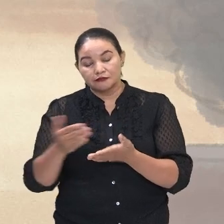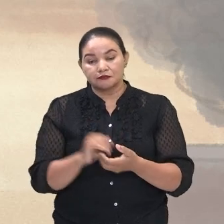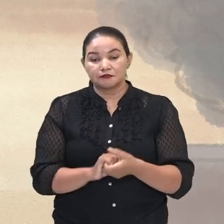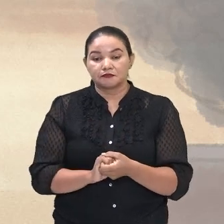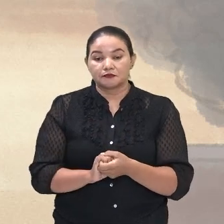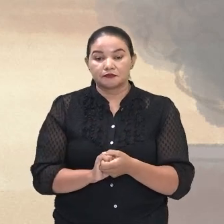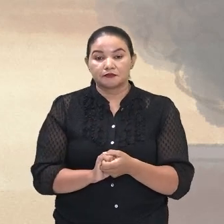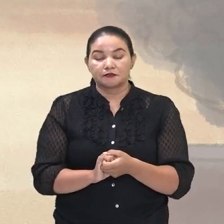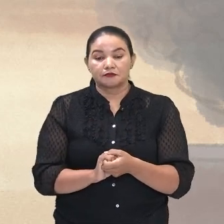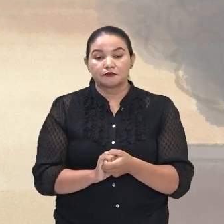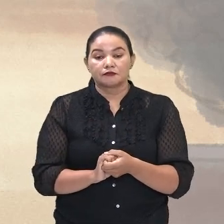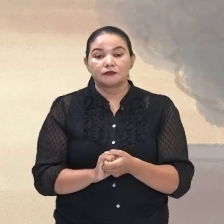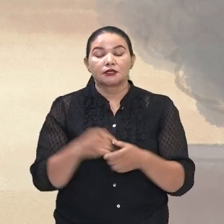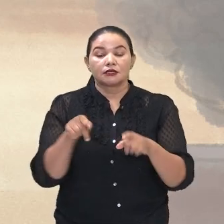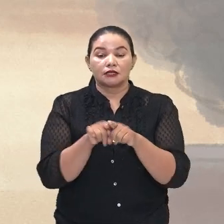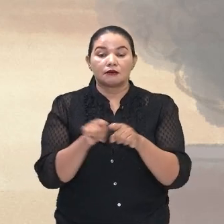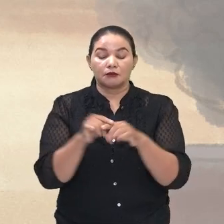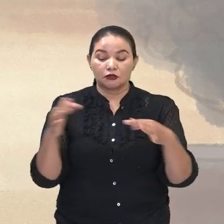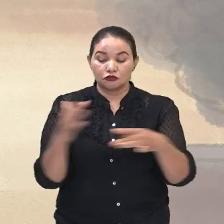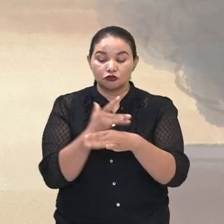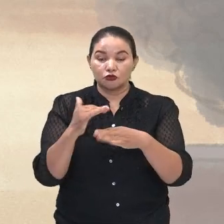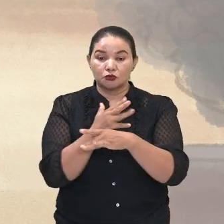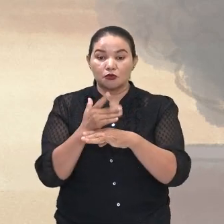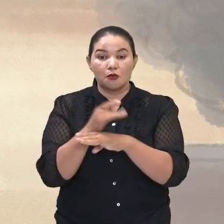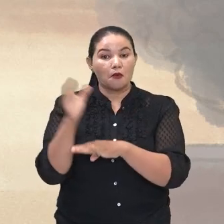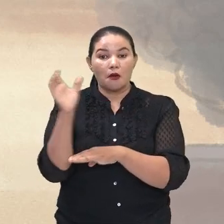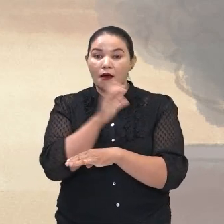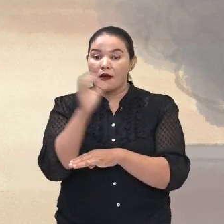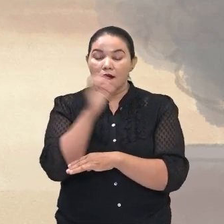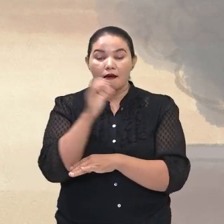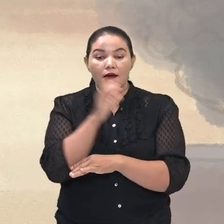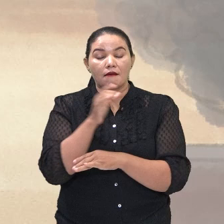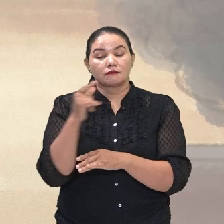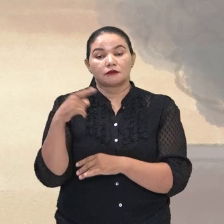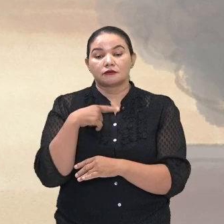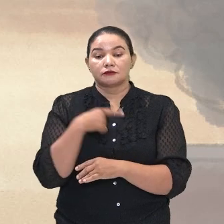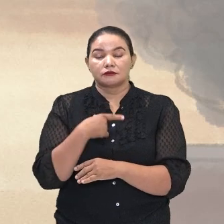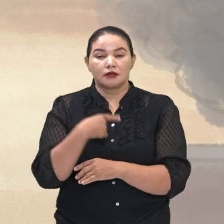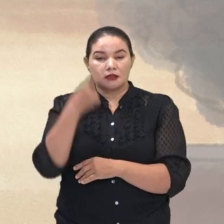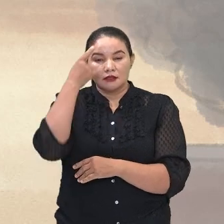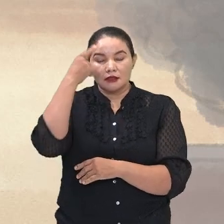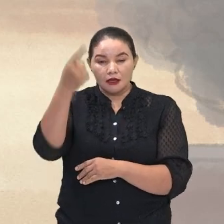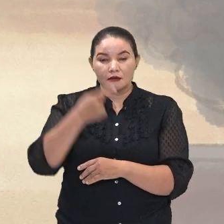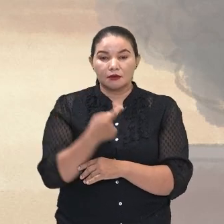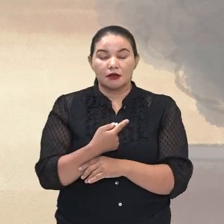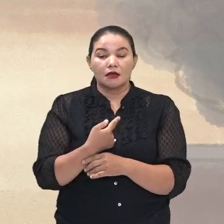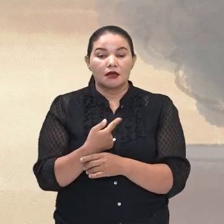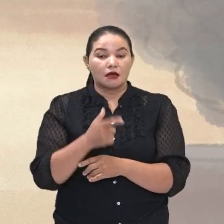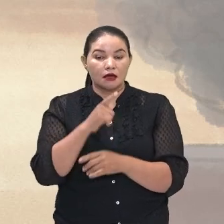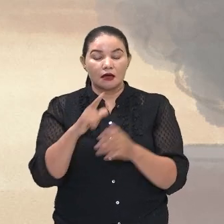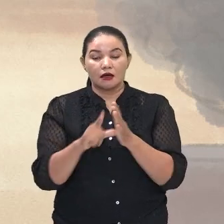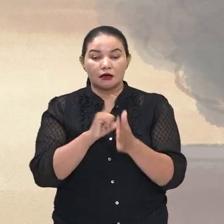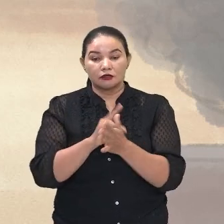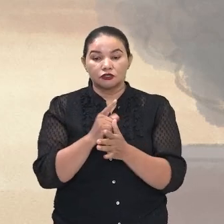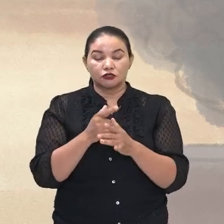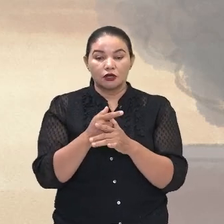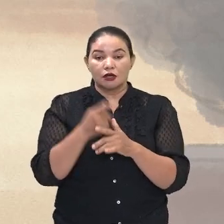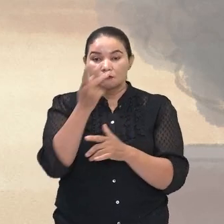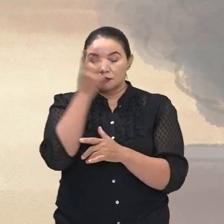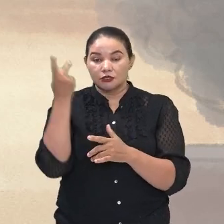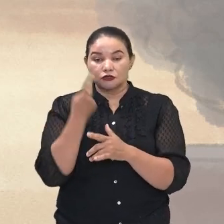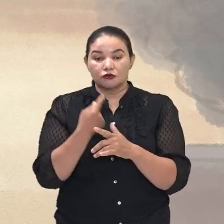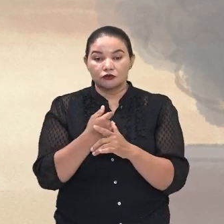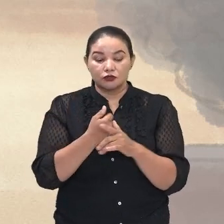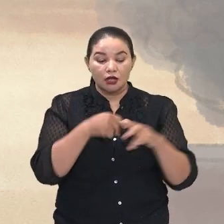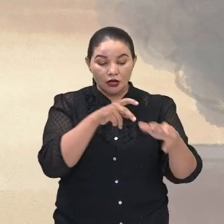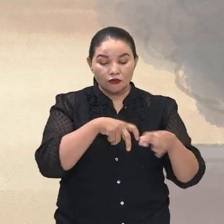ter também uma urbanização acelerada. Lembra lá que as pessoas elas saem do campo e na